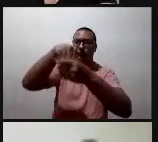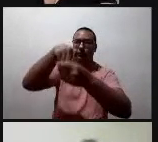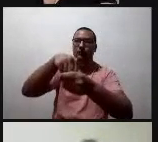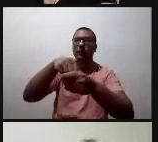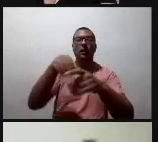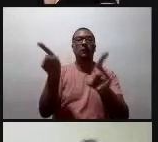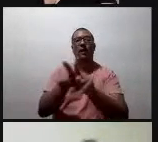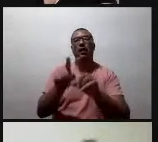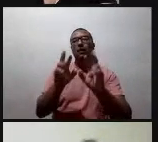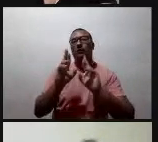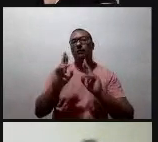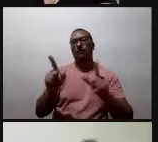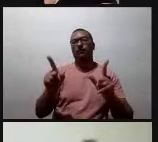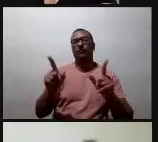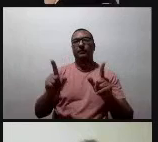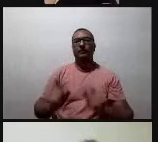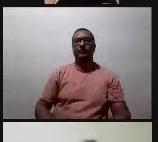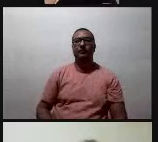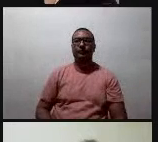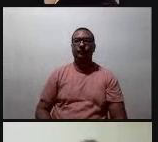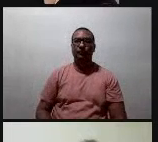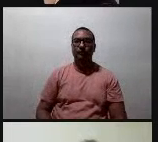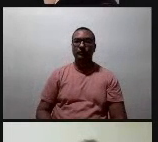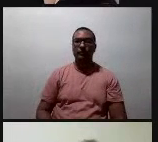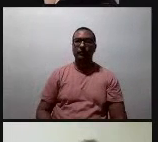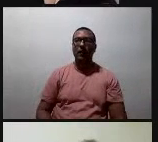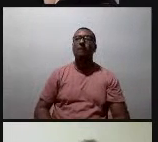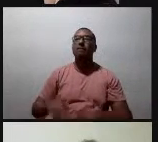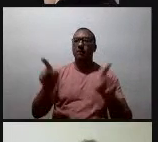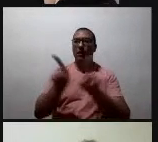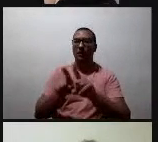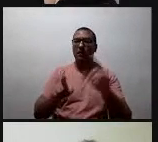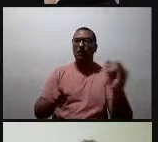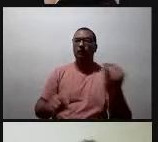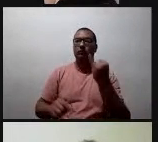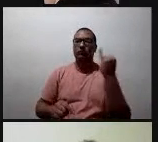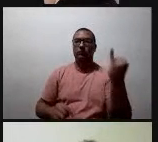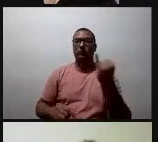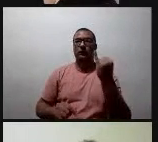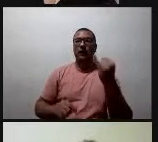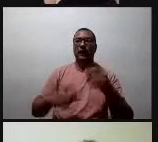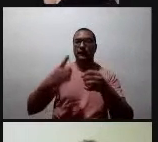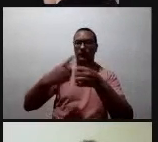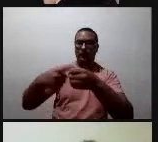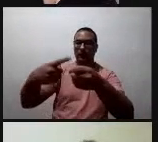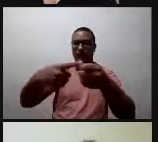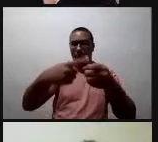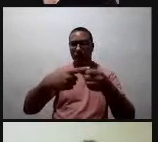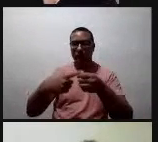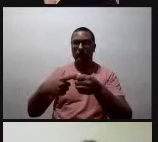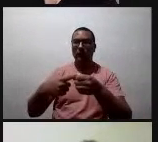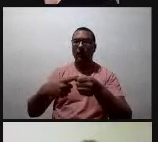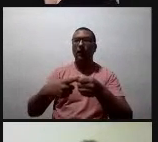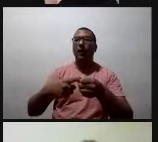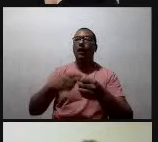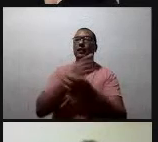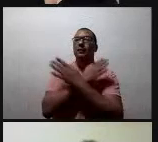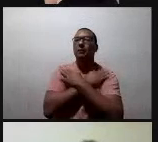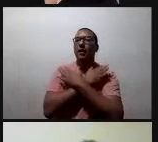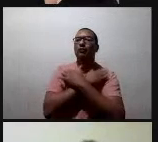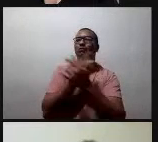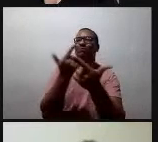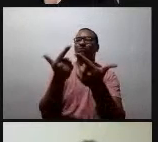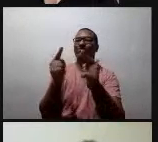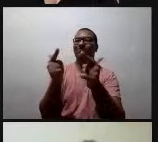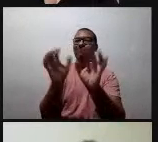diferença significativa. E isso é importante. É uma cidade que não tem desemprego.